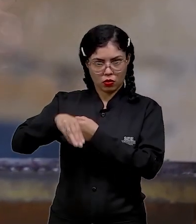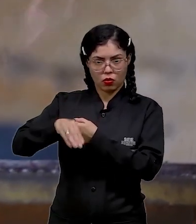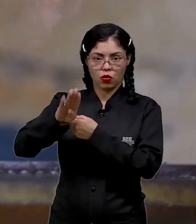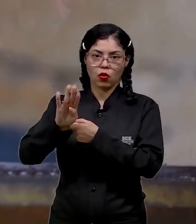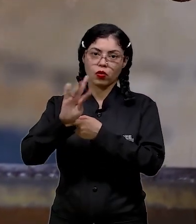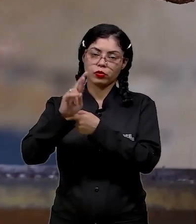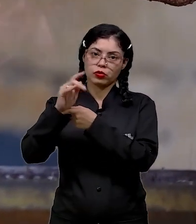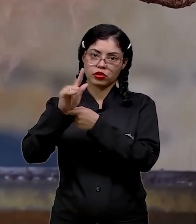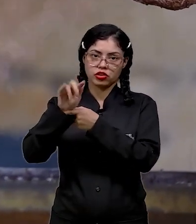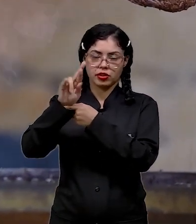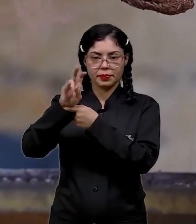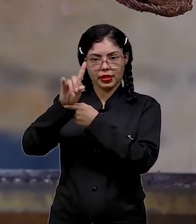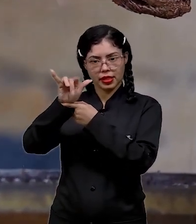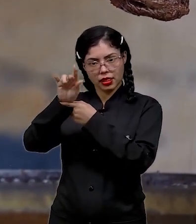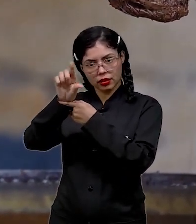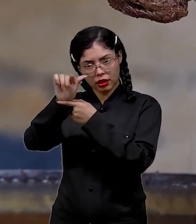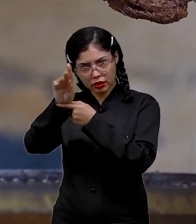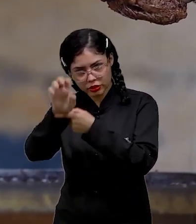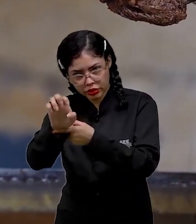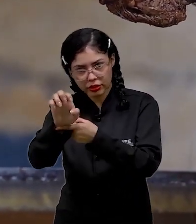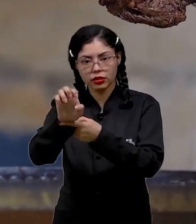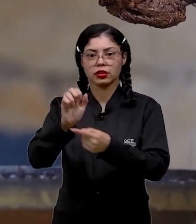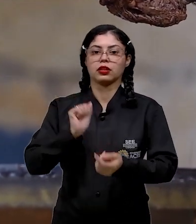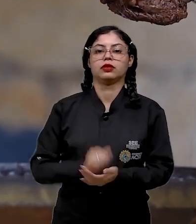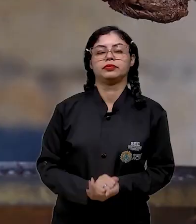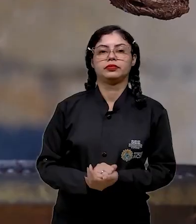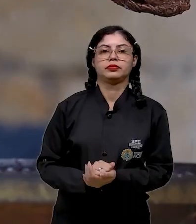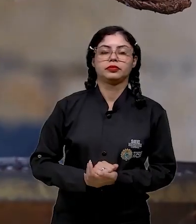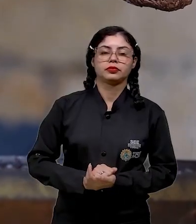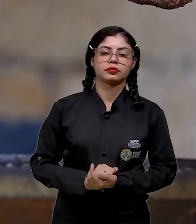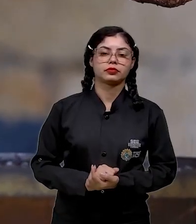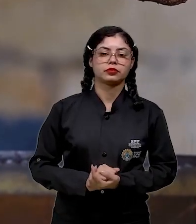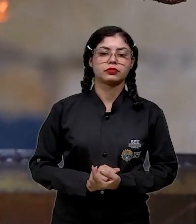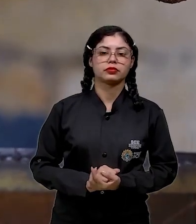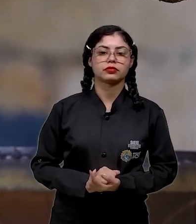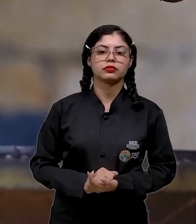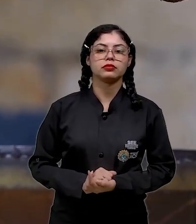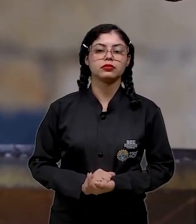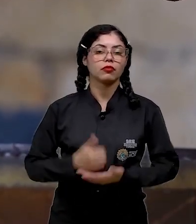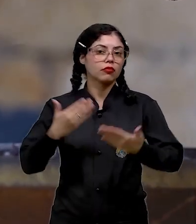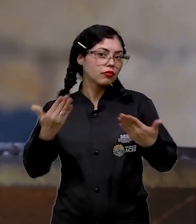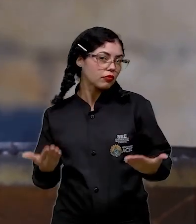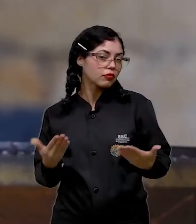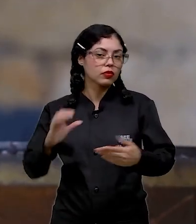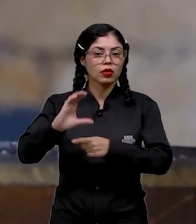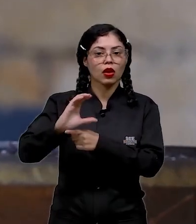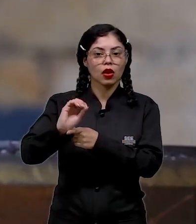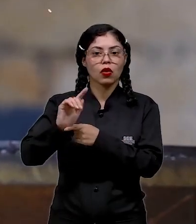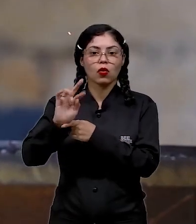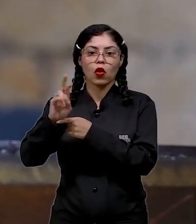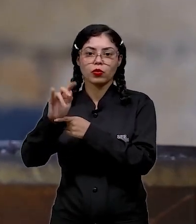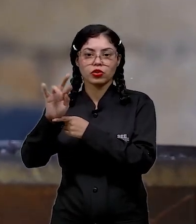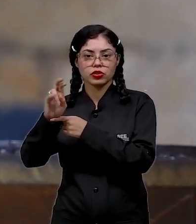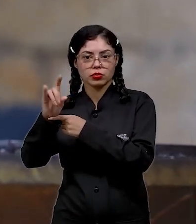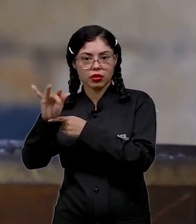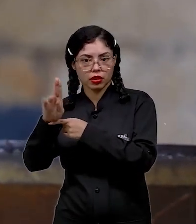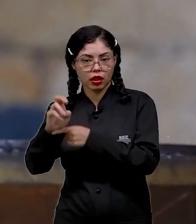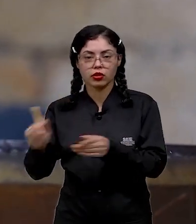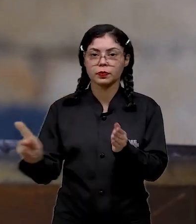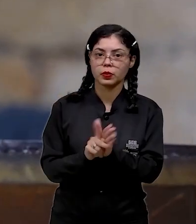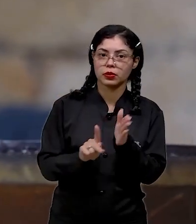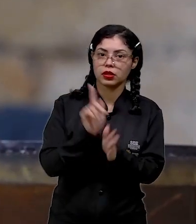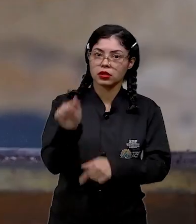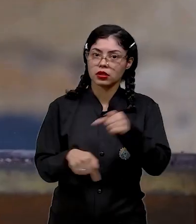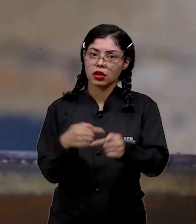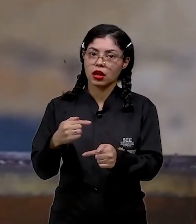a reatividade. Agora, a gente vai falar um pouco aqui da combustibilidade. Então, a combustibilidade é a propriedade química que define